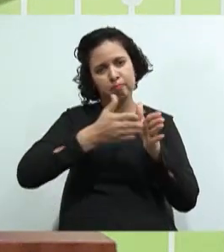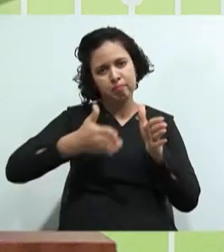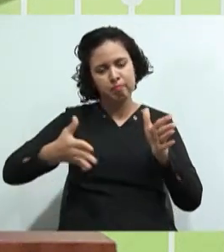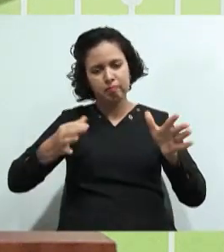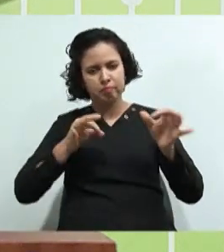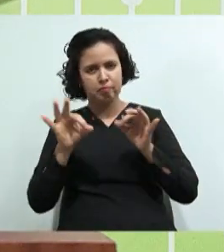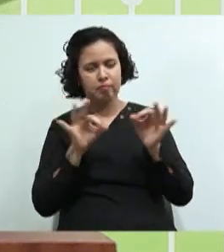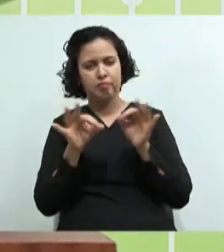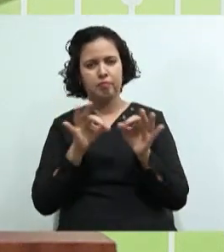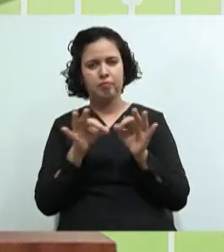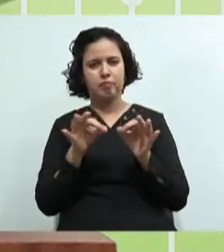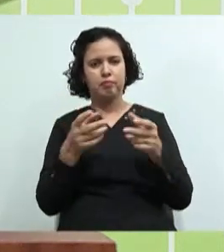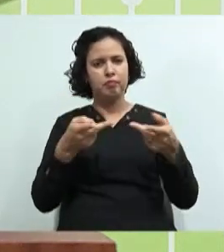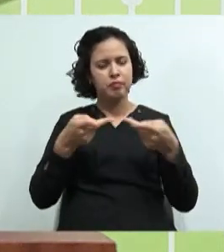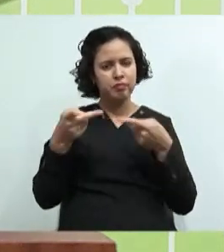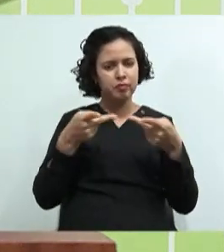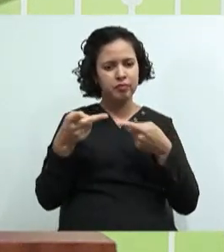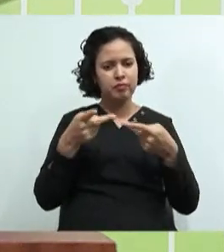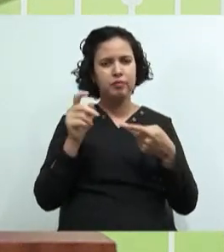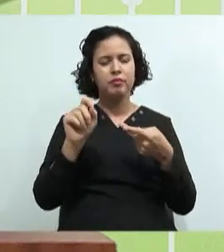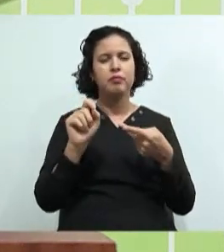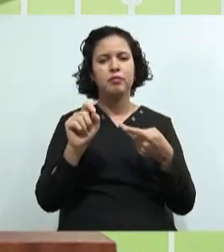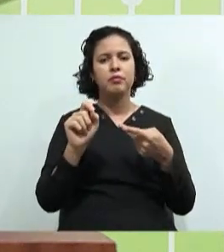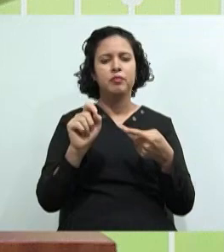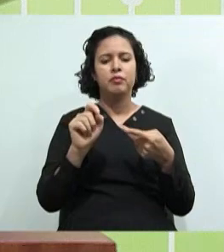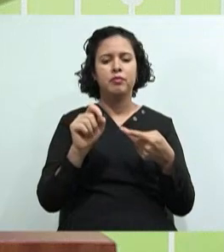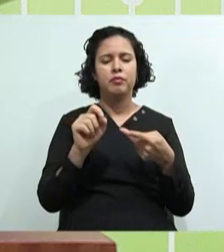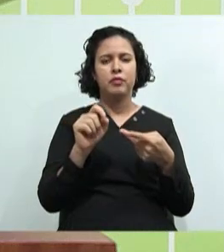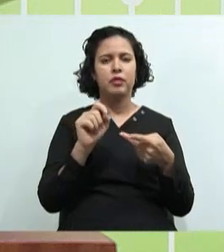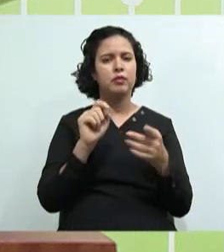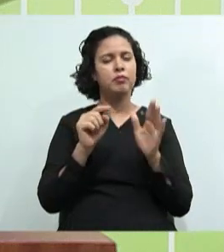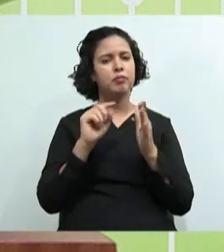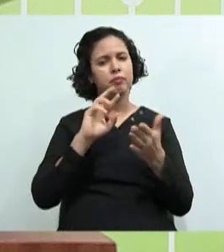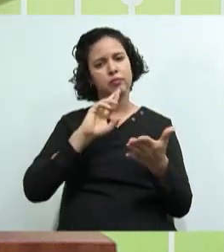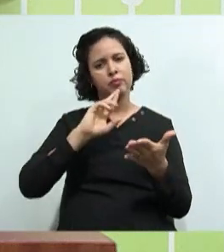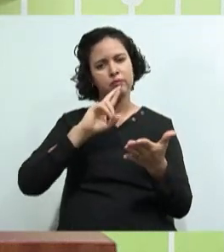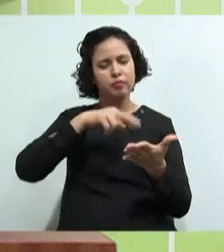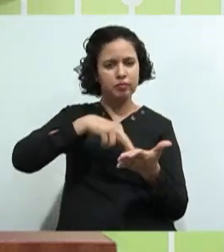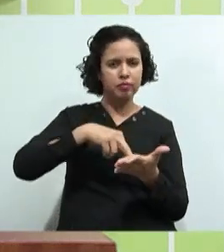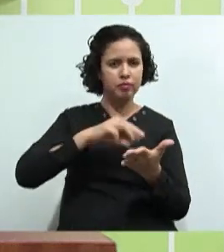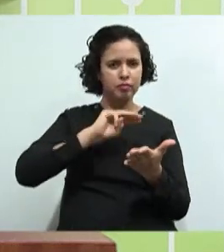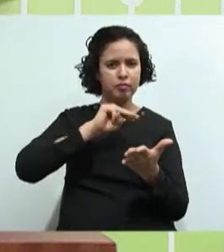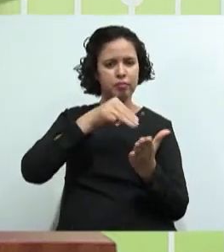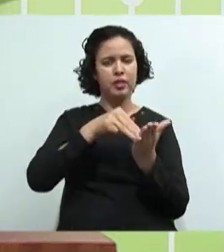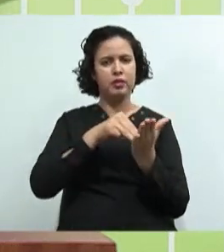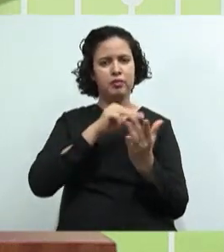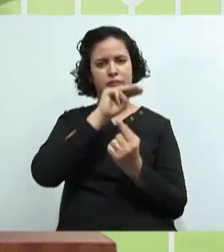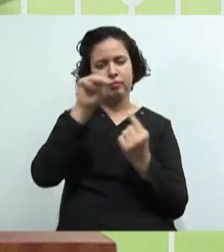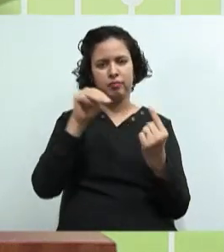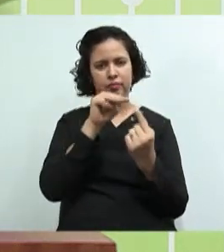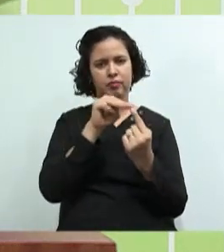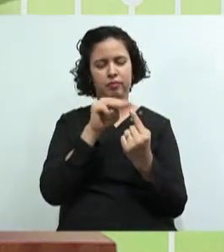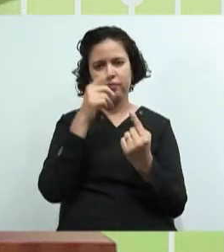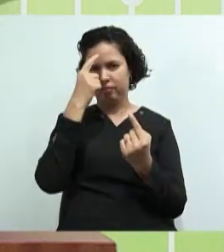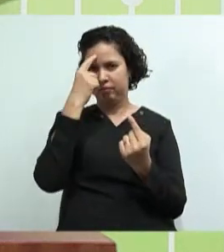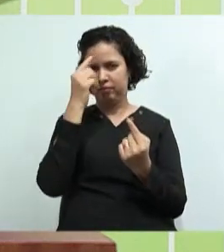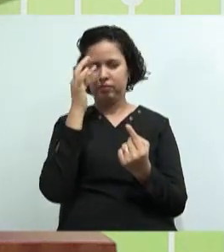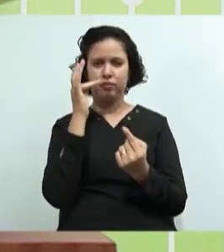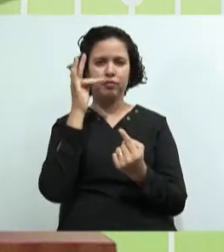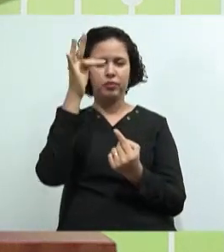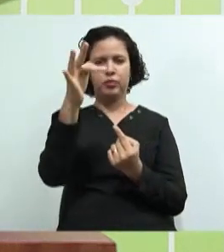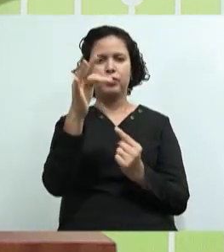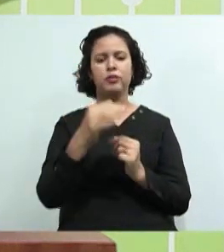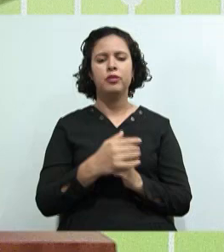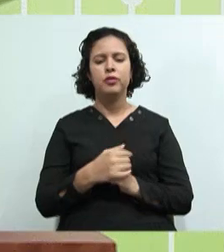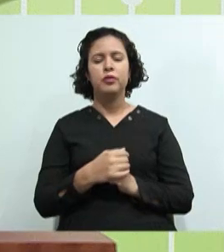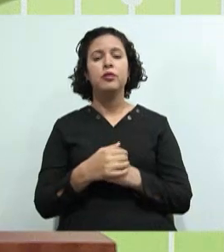aula. Tá? Planejamento é aquele que você define as suas metas, né, pensando no resultado futuro. E a questão deixou muito clara aqui,